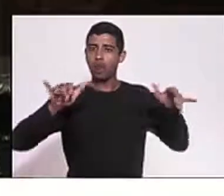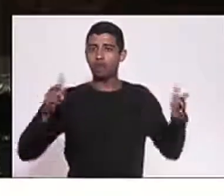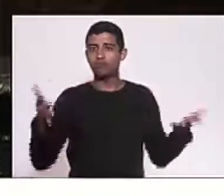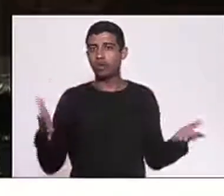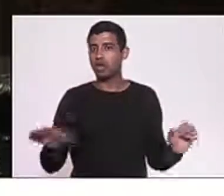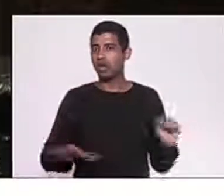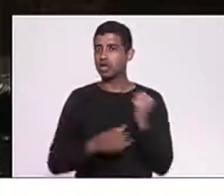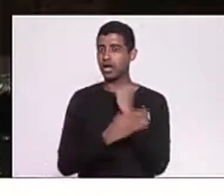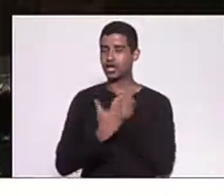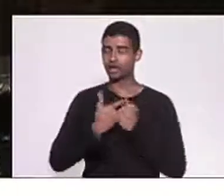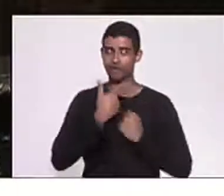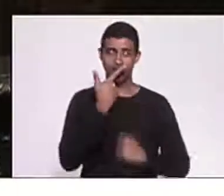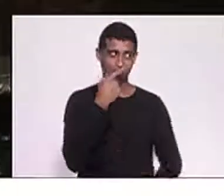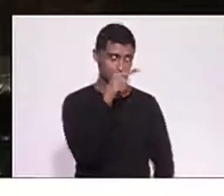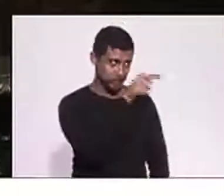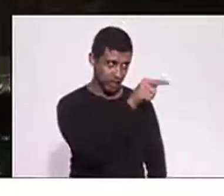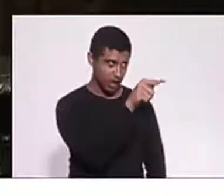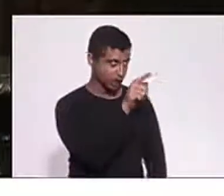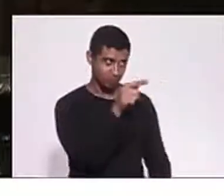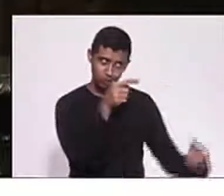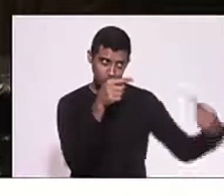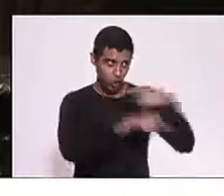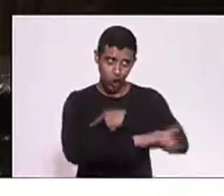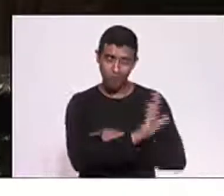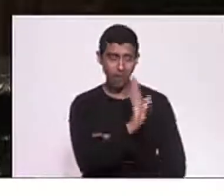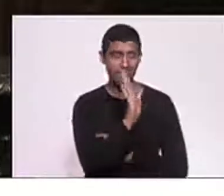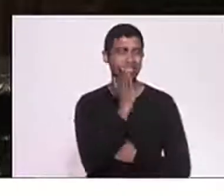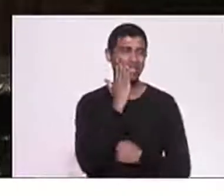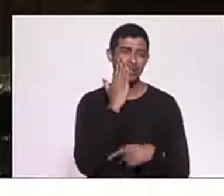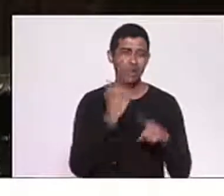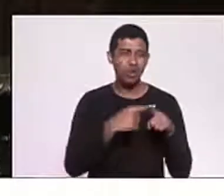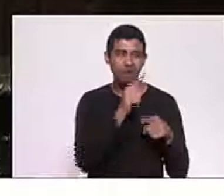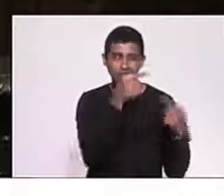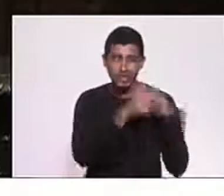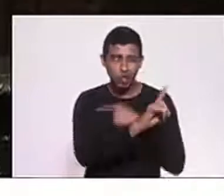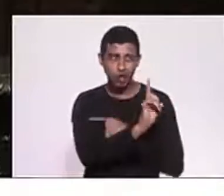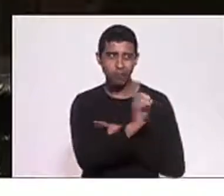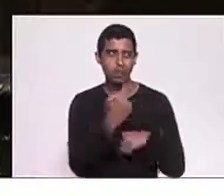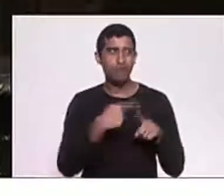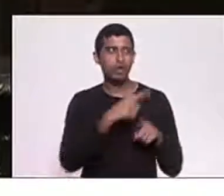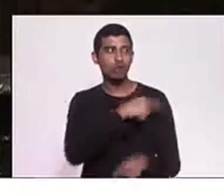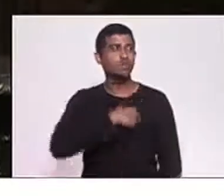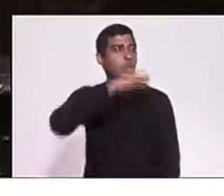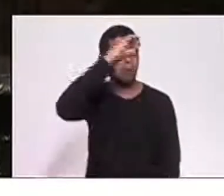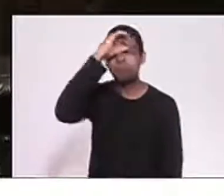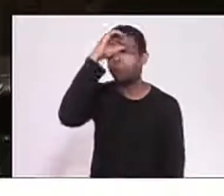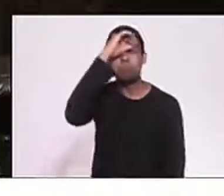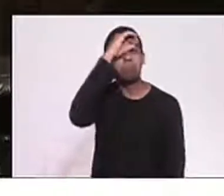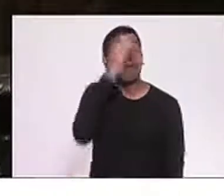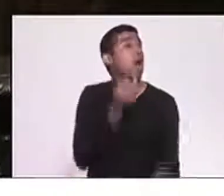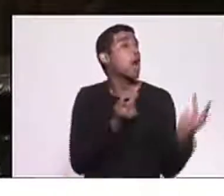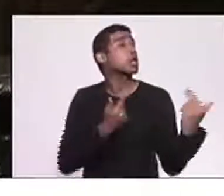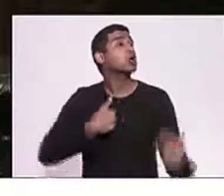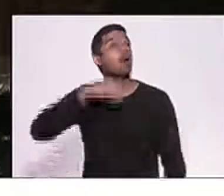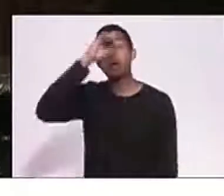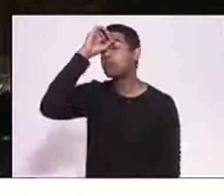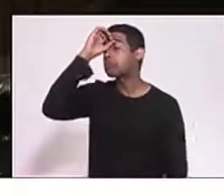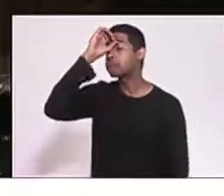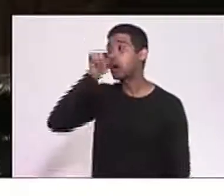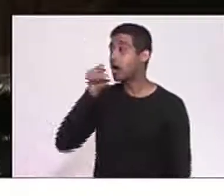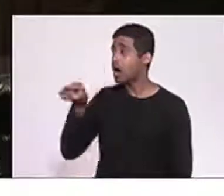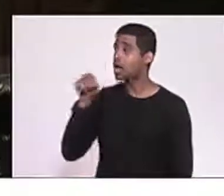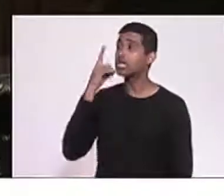Garanto que não foi Vossa Excelência. Sabe por que não foi Vossa Excelência? Que Vossa Excelência não sabia de nada, nem eu, nem o